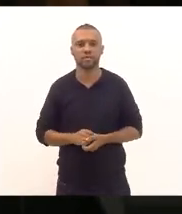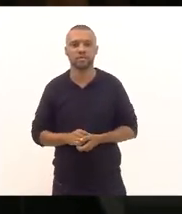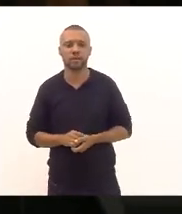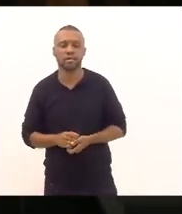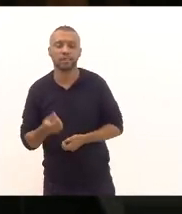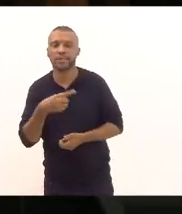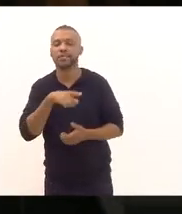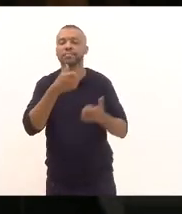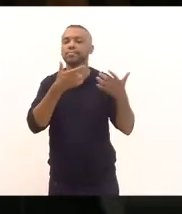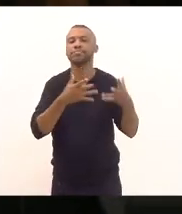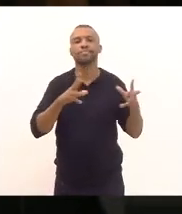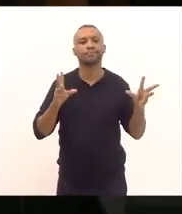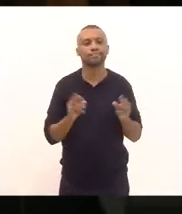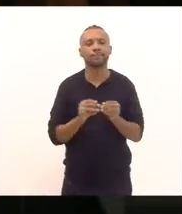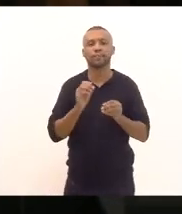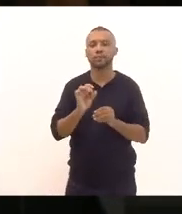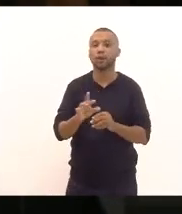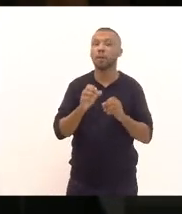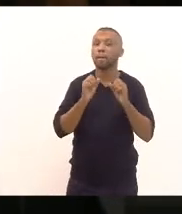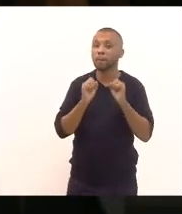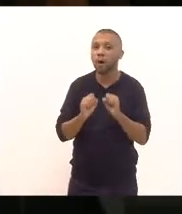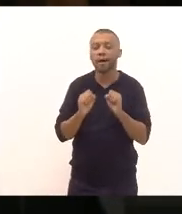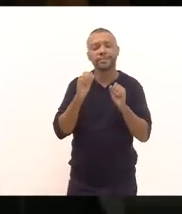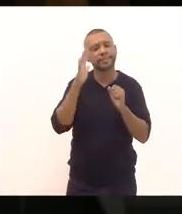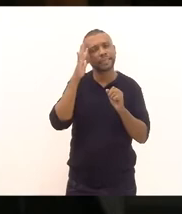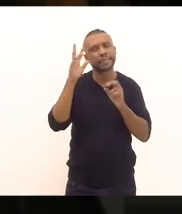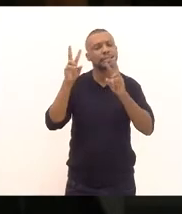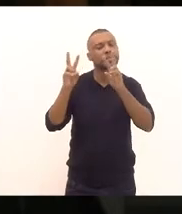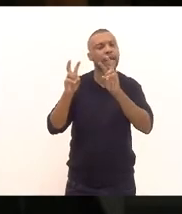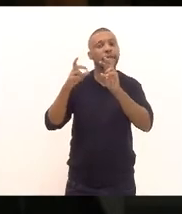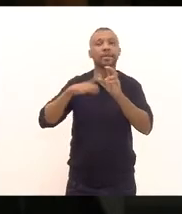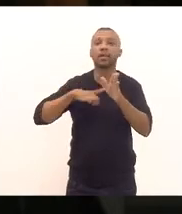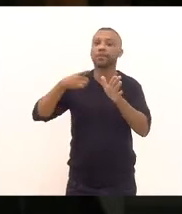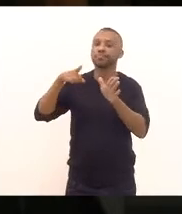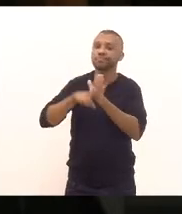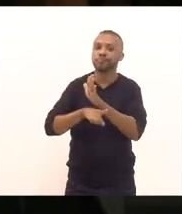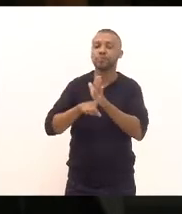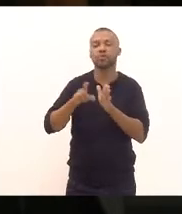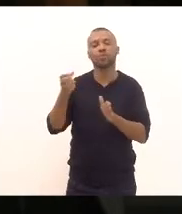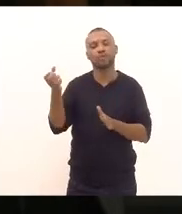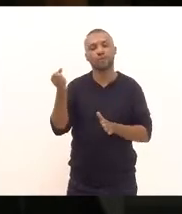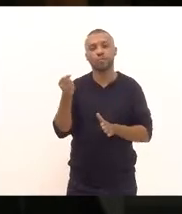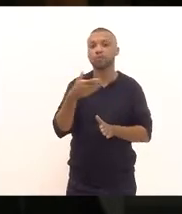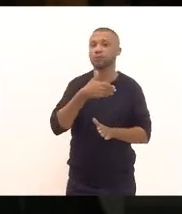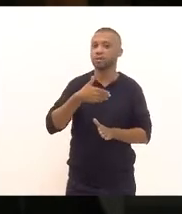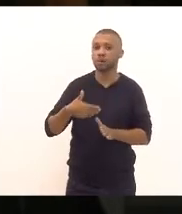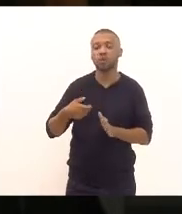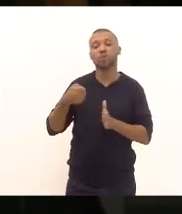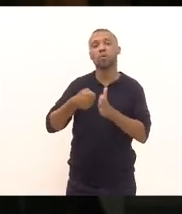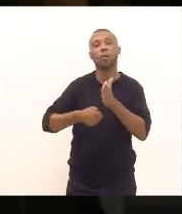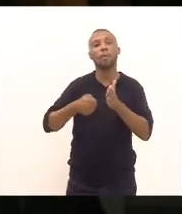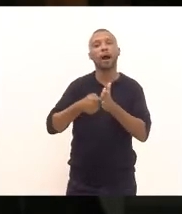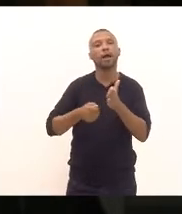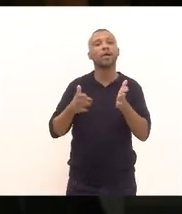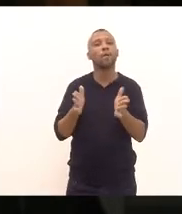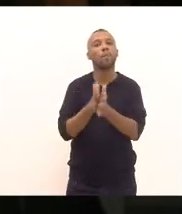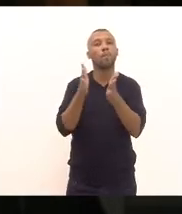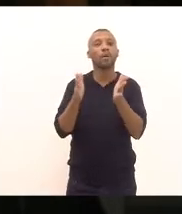e eles tão dizendo que só pode em tese incidir de fundo Estadual de combate à